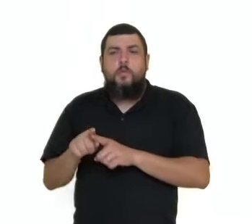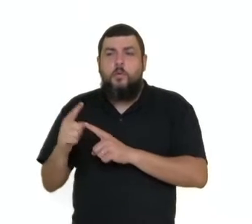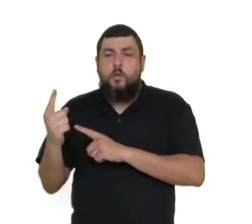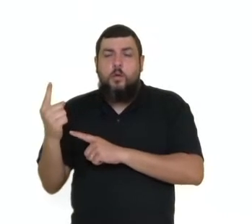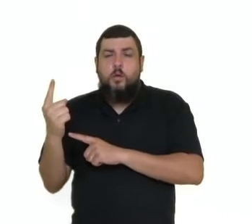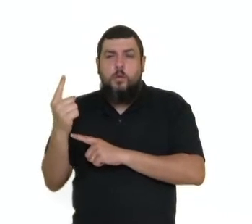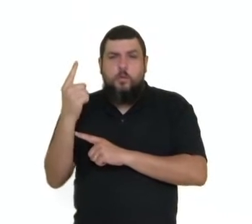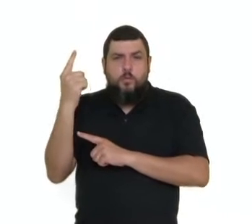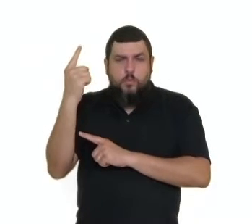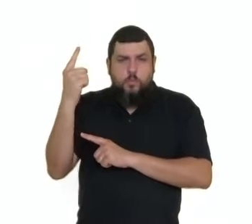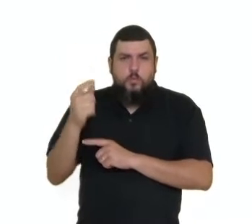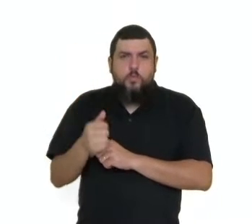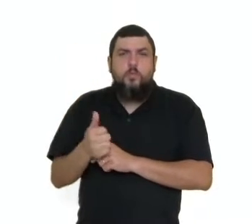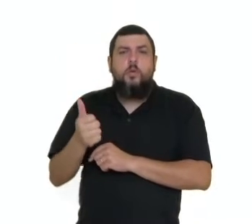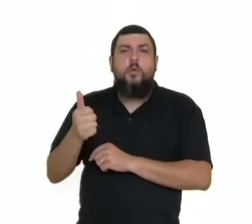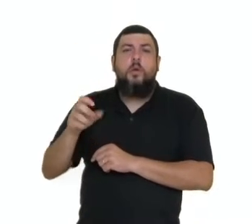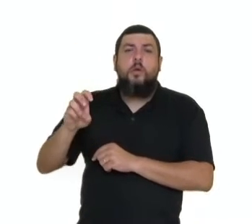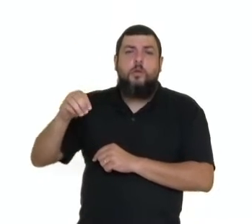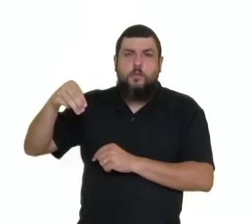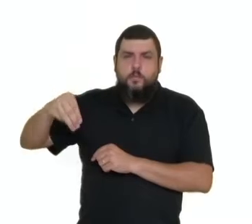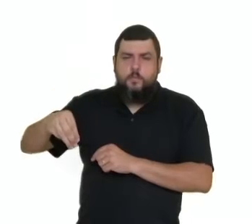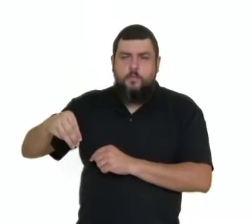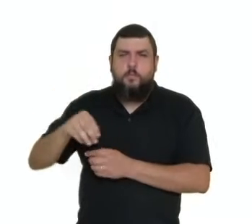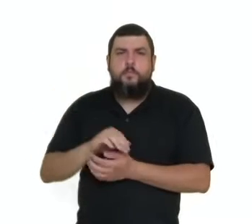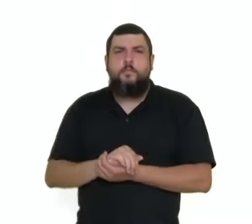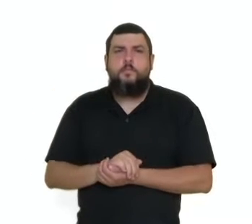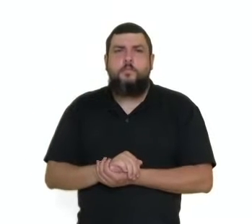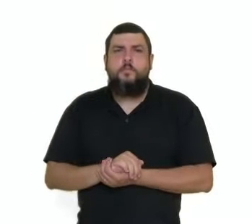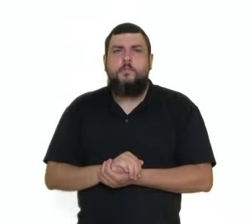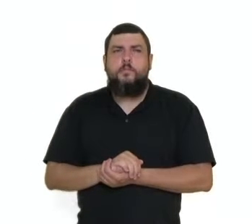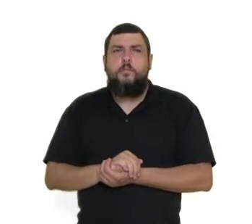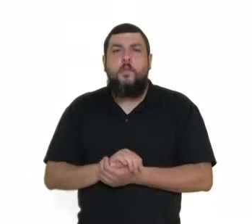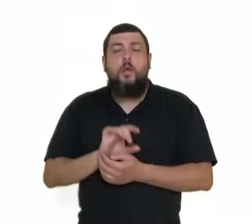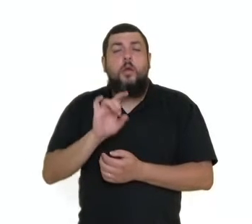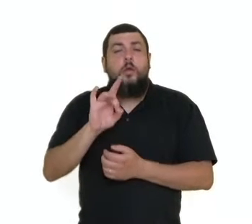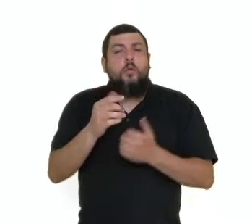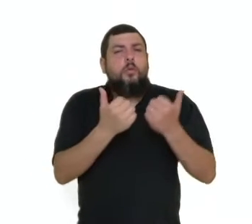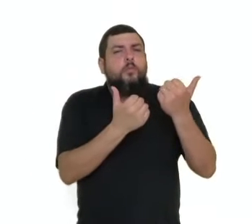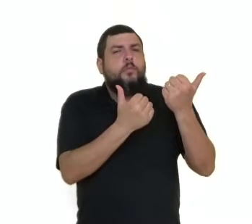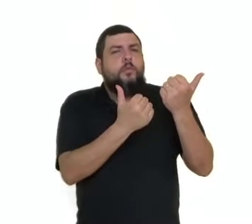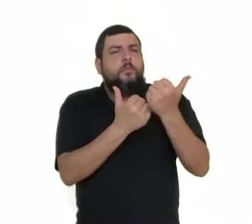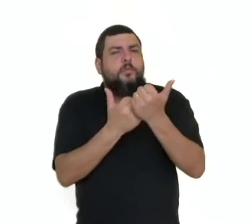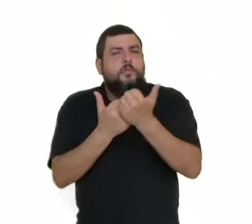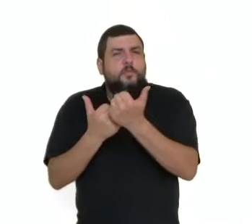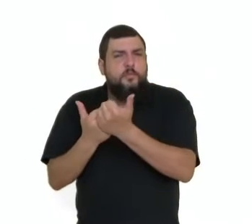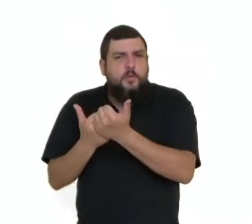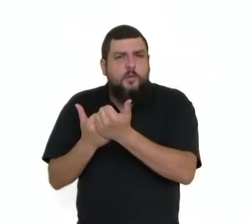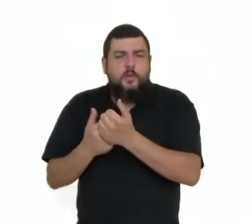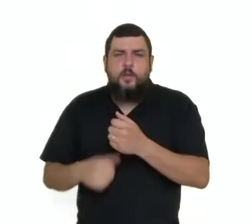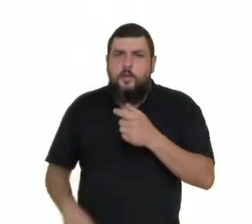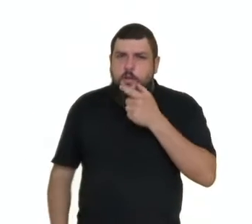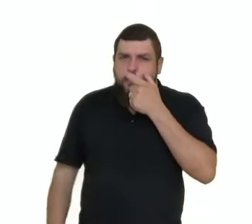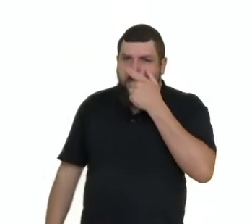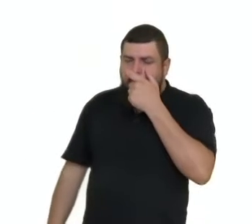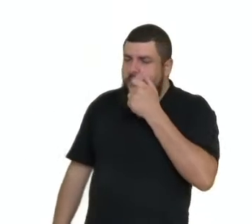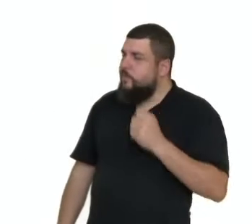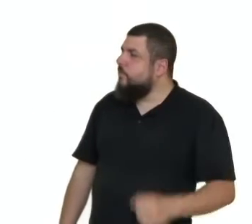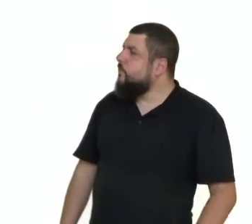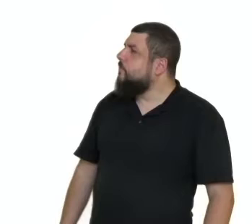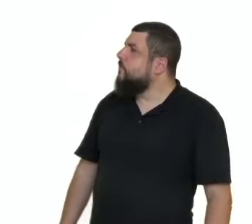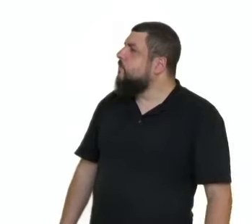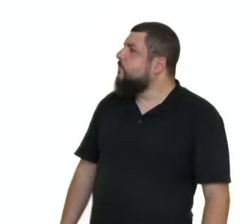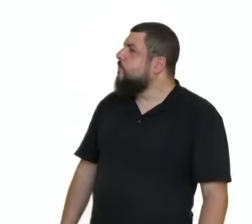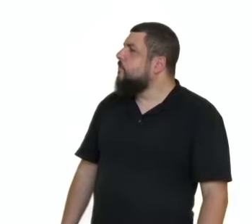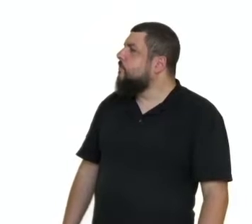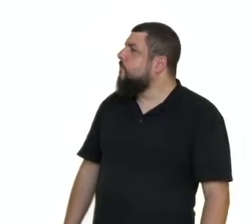15 metros, beleza? Bem, se você for observar aqui, tá? Nós temos o seguinte, que o